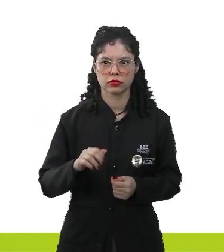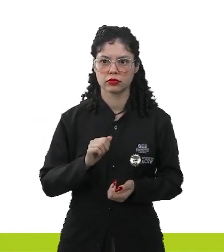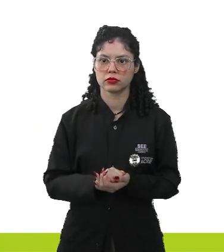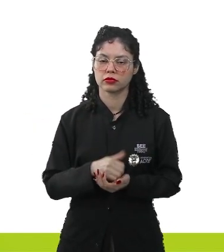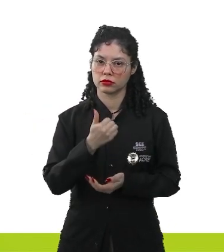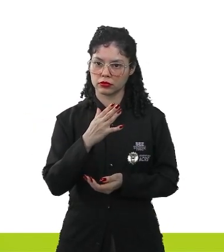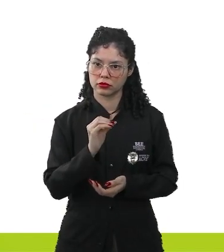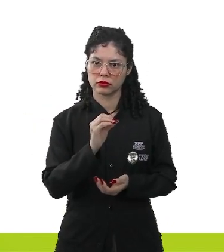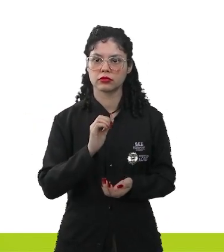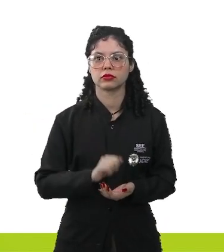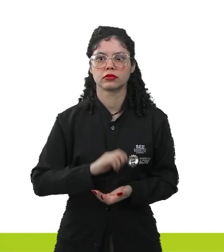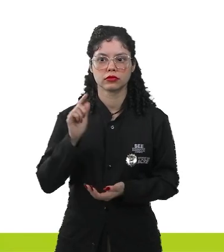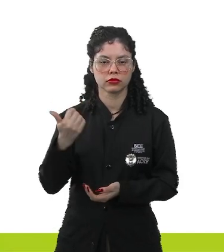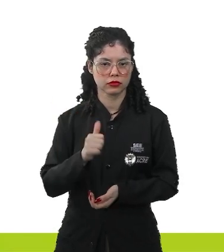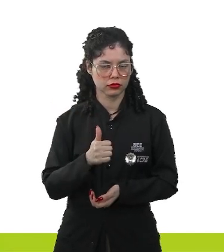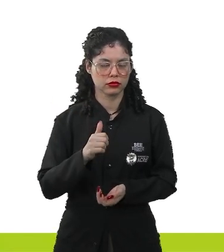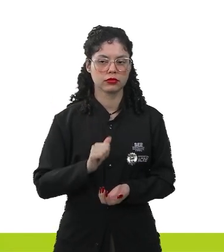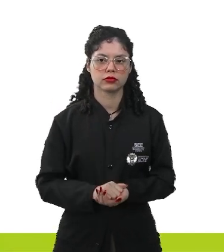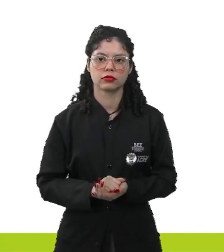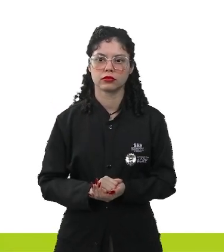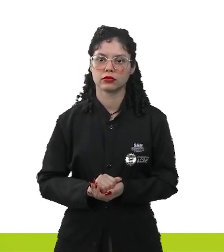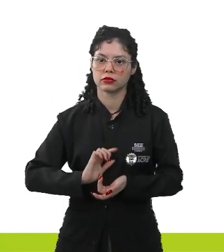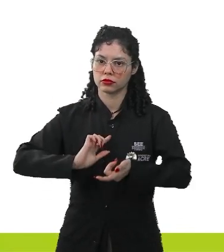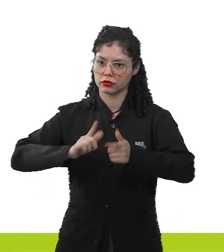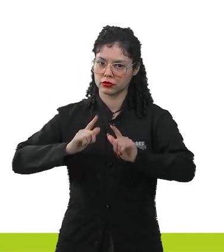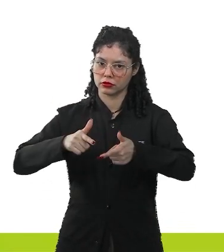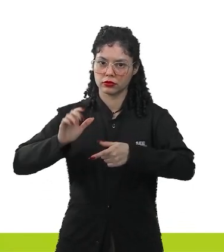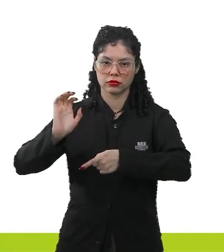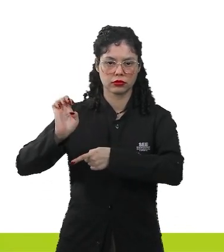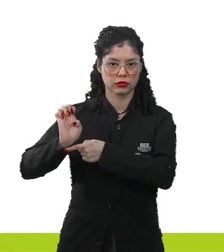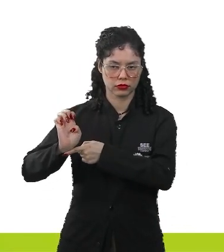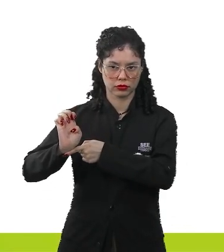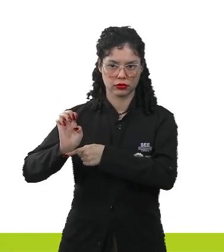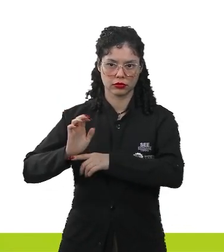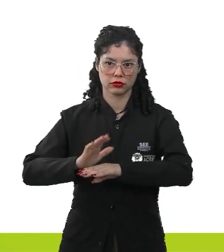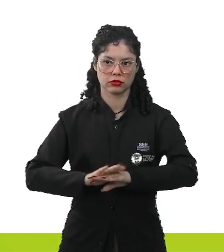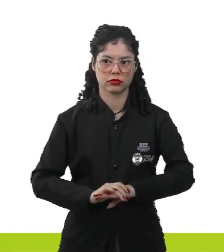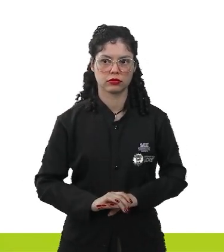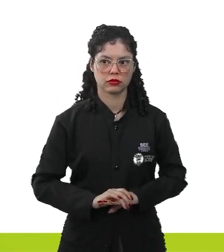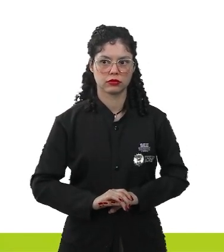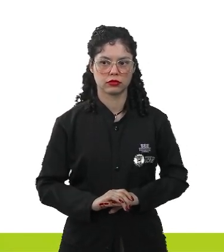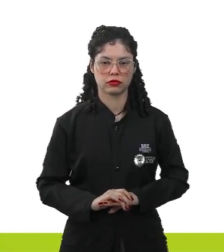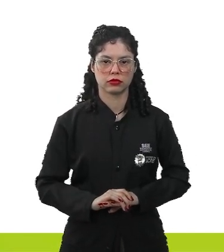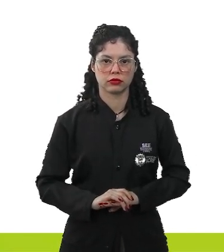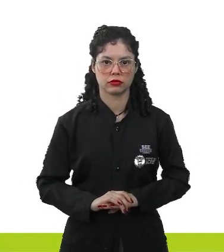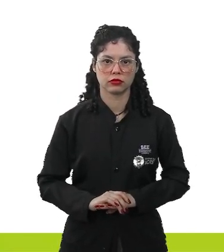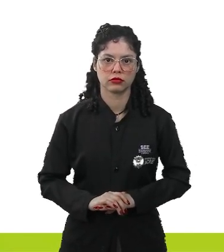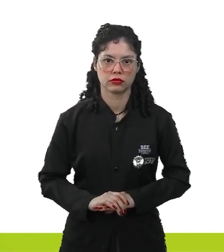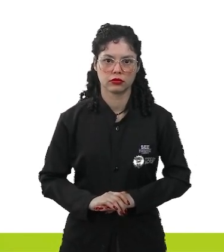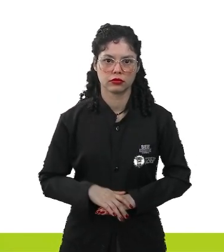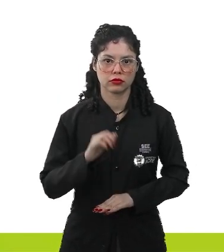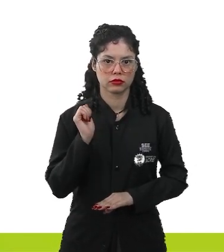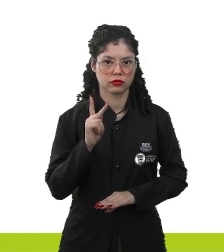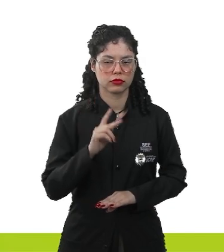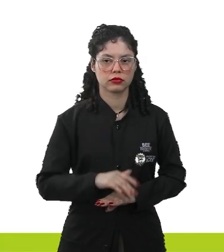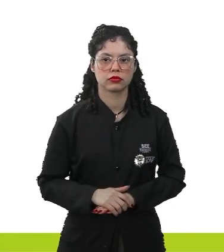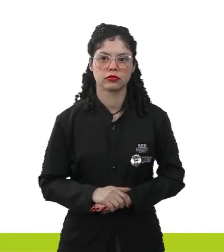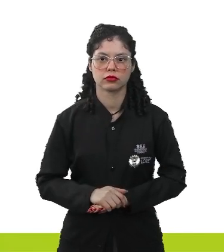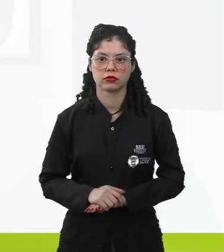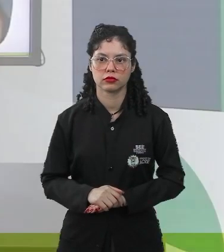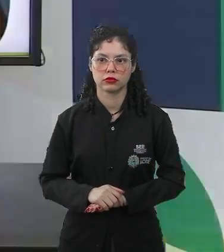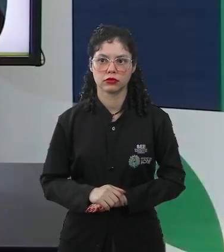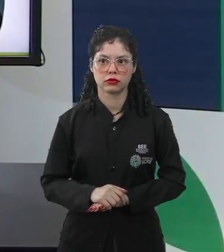é igual a 10 e outra igual a 11. Alternativa correta, alternativa E. Ok?